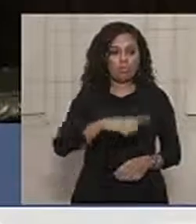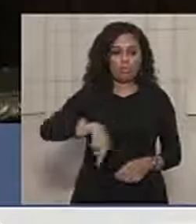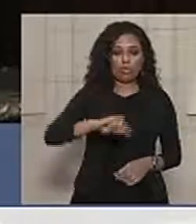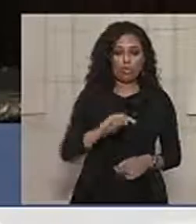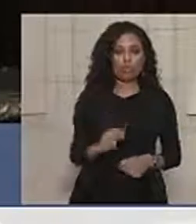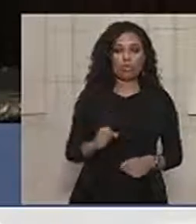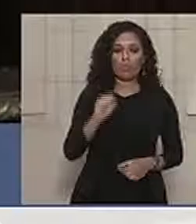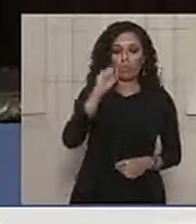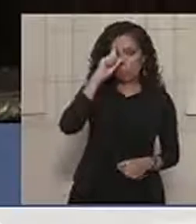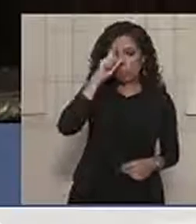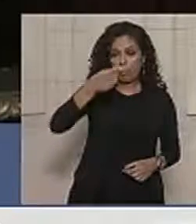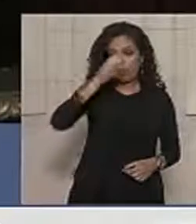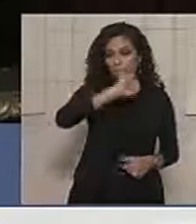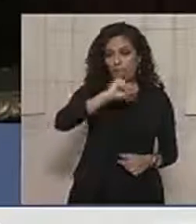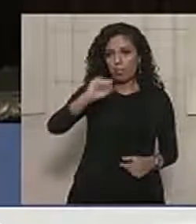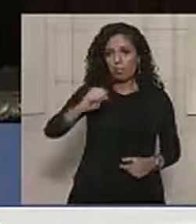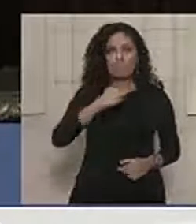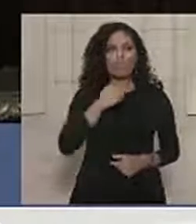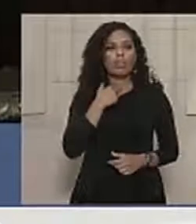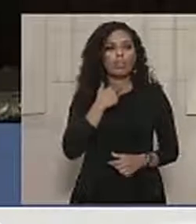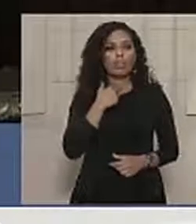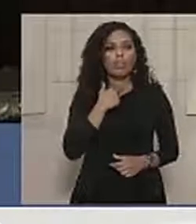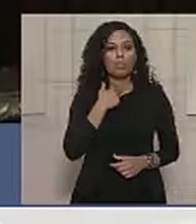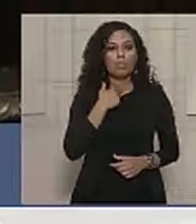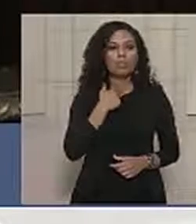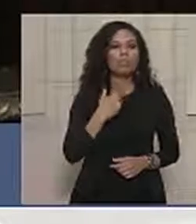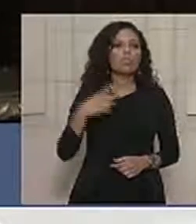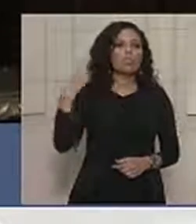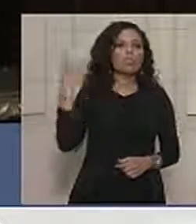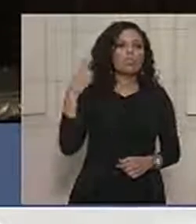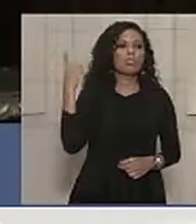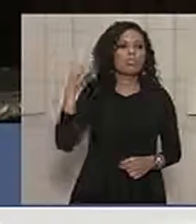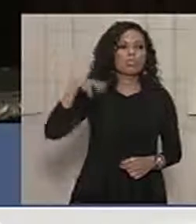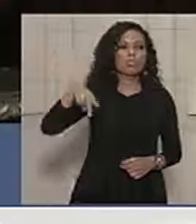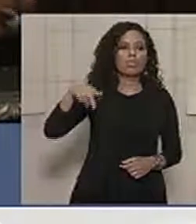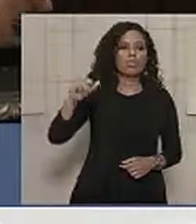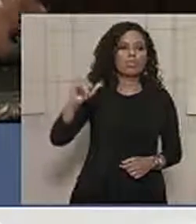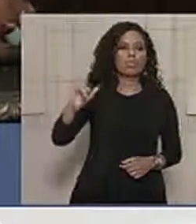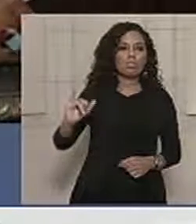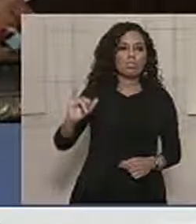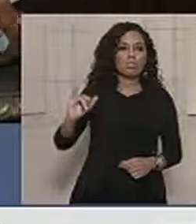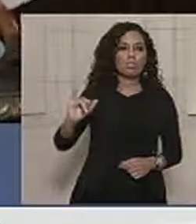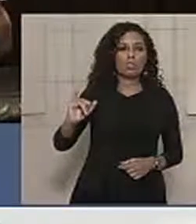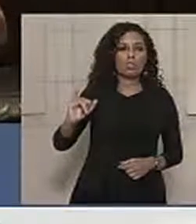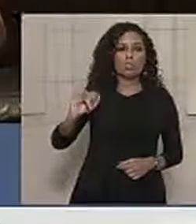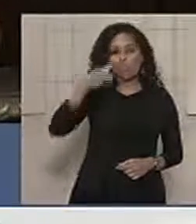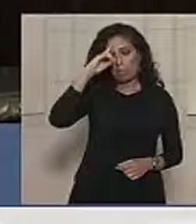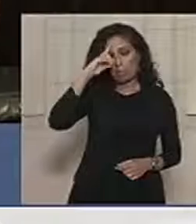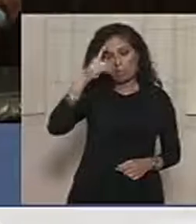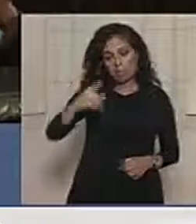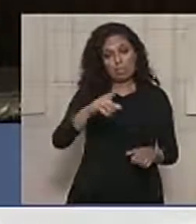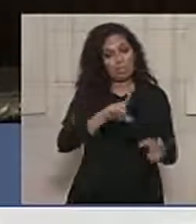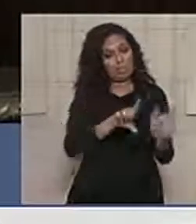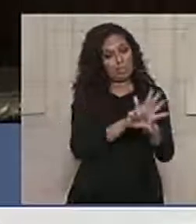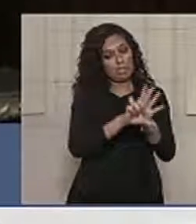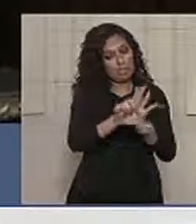de morte, né, deputada Dani Monteiro, instituída oficialmente.